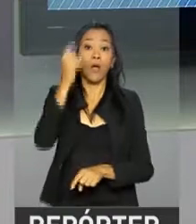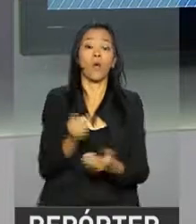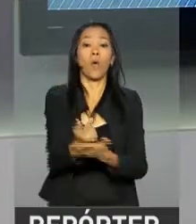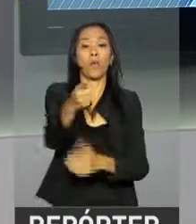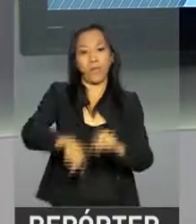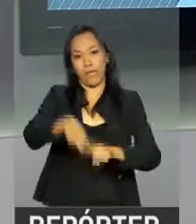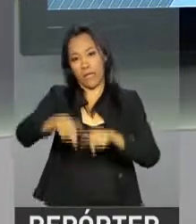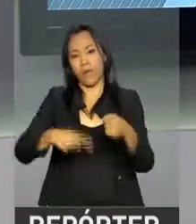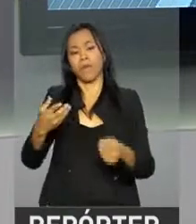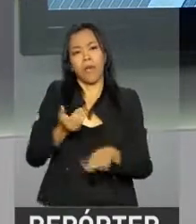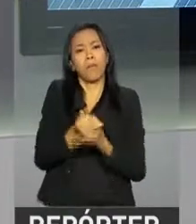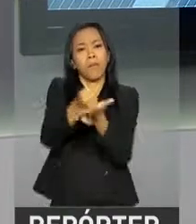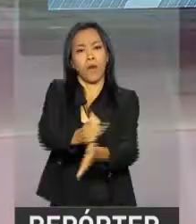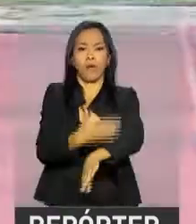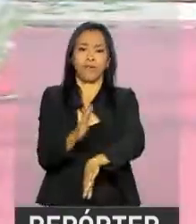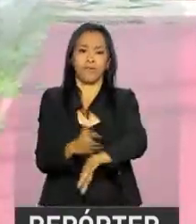e apoio ao treinamento.